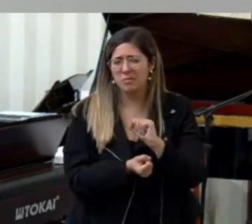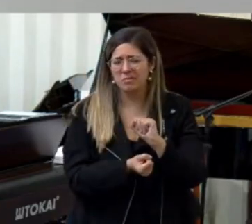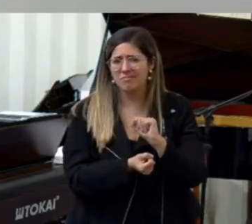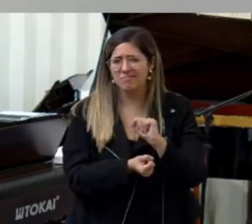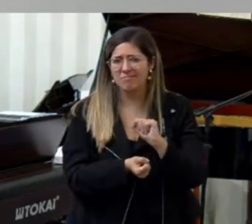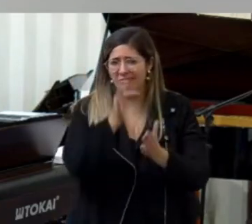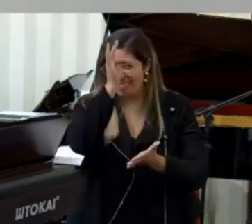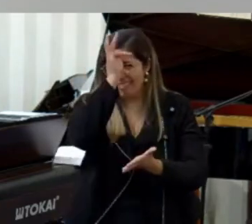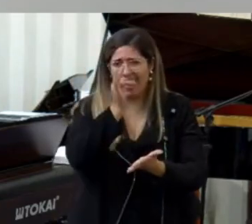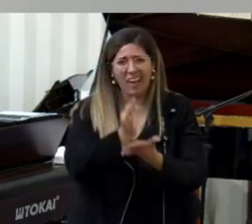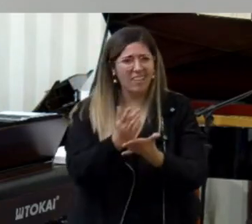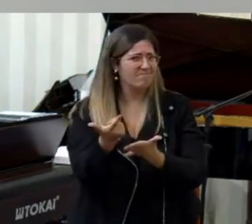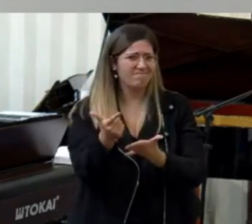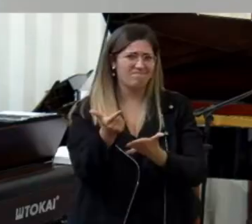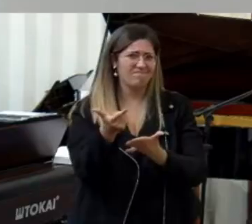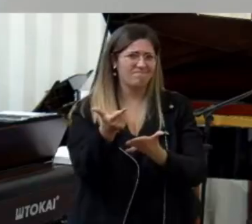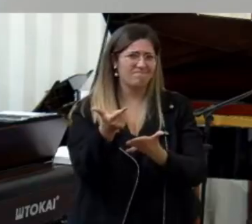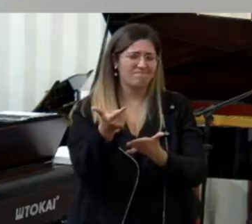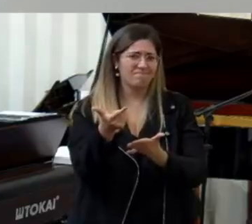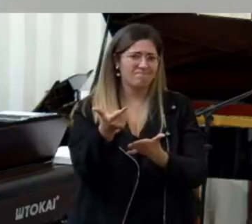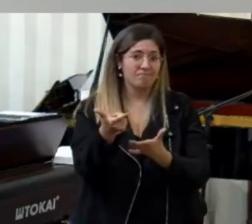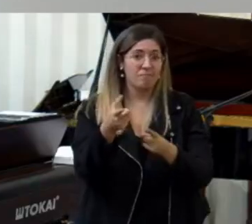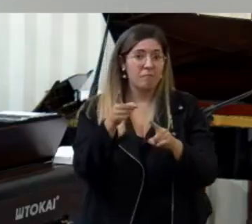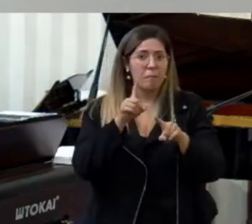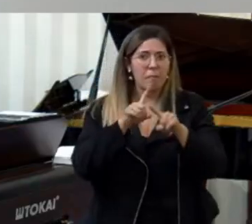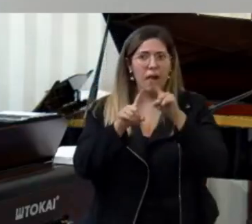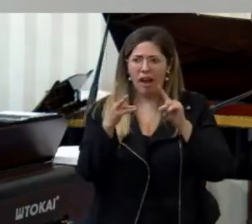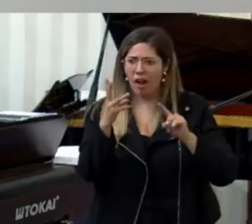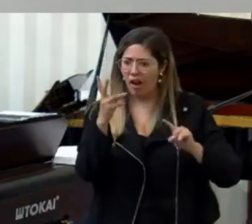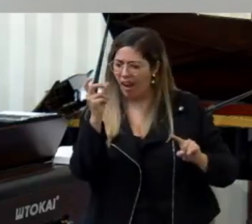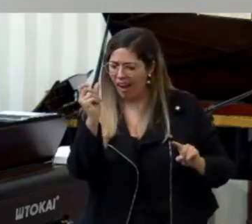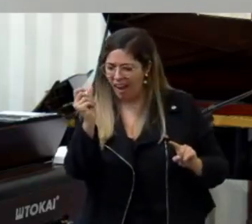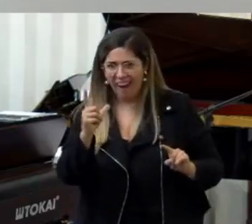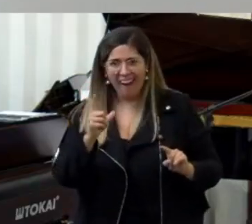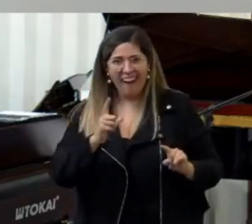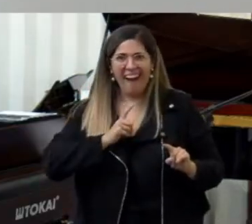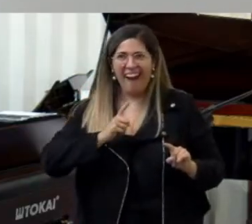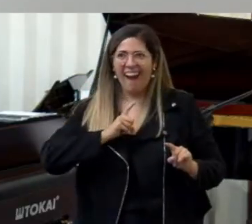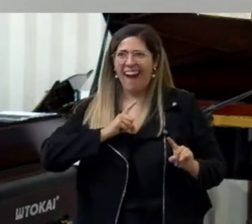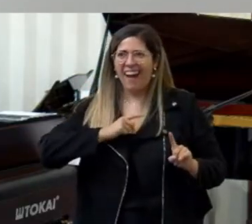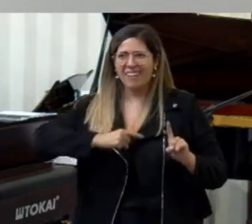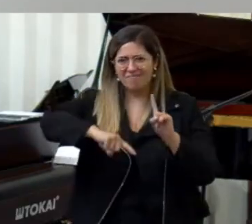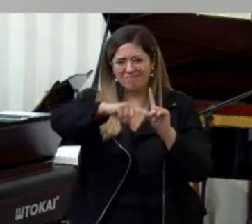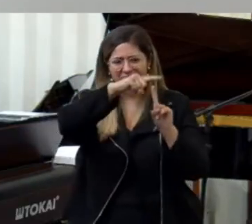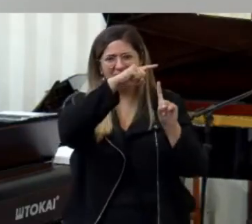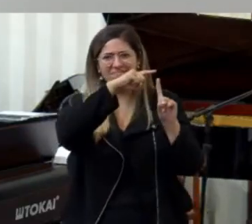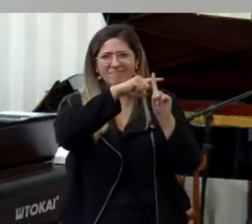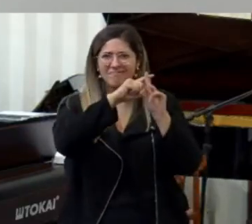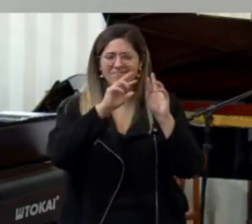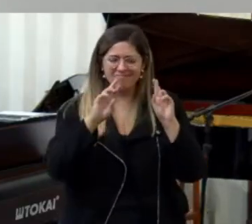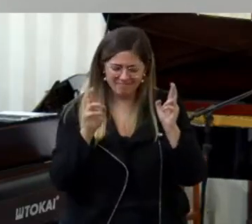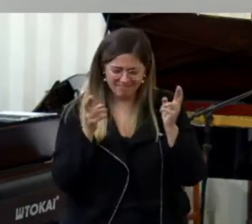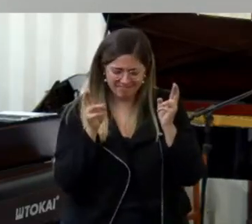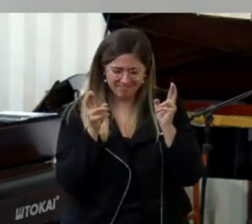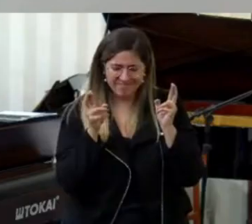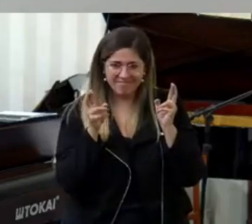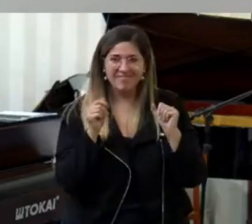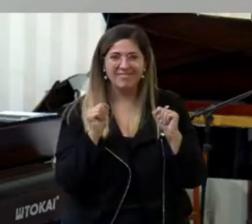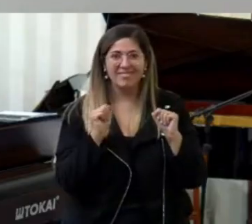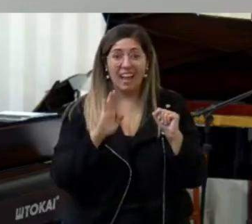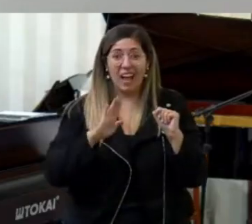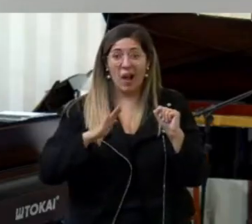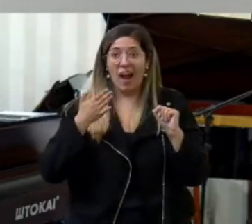Quantos? Mas quantos viverão essa vida à sombra da cruz, para que um dia